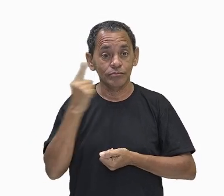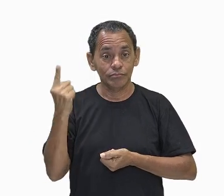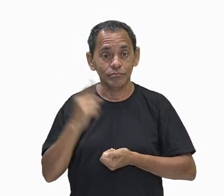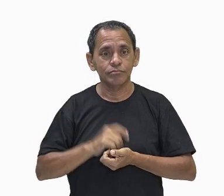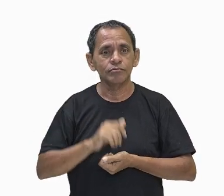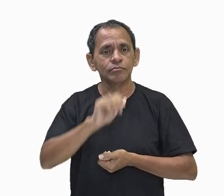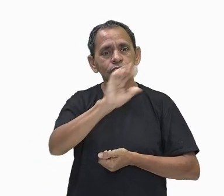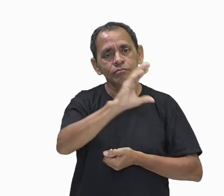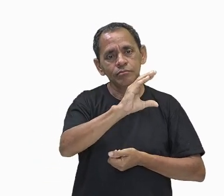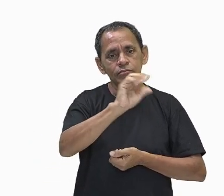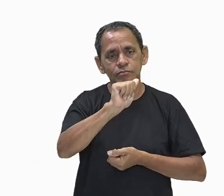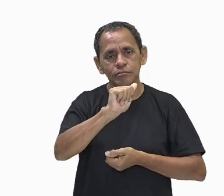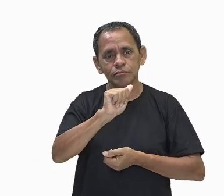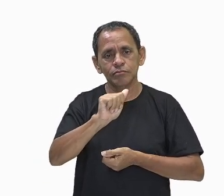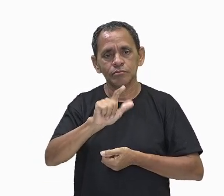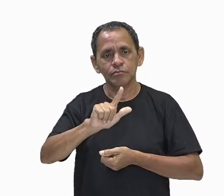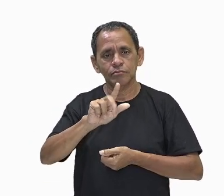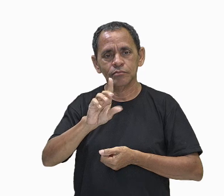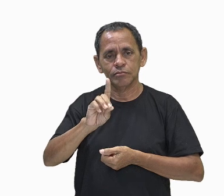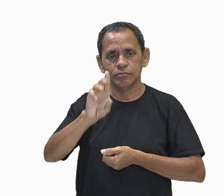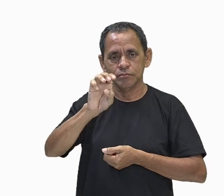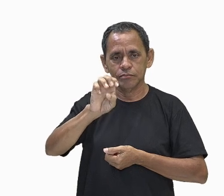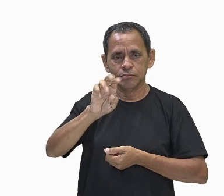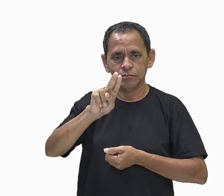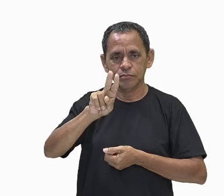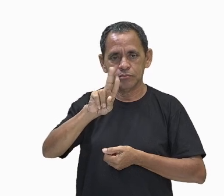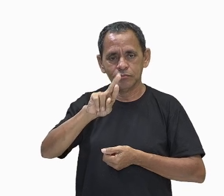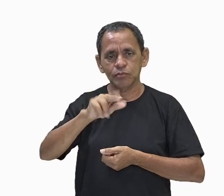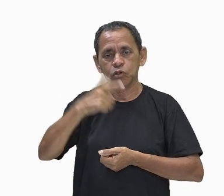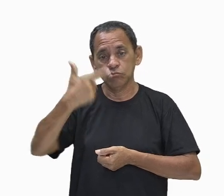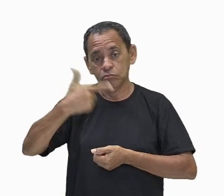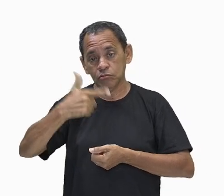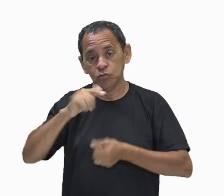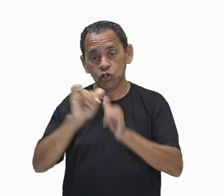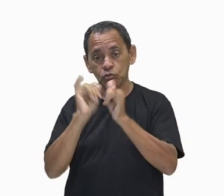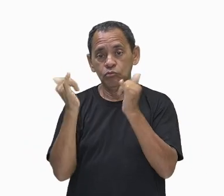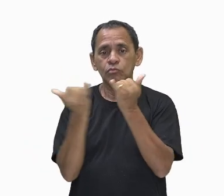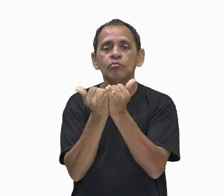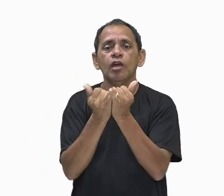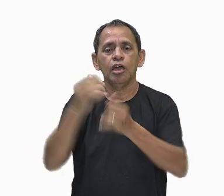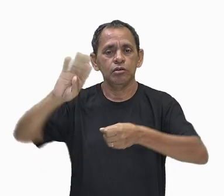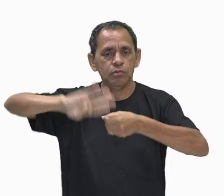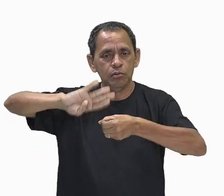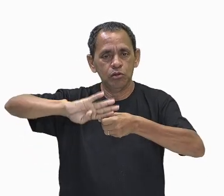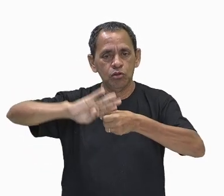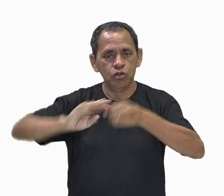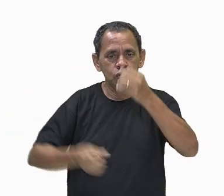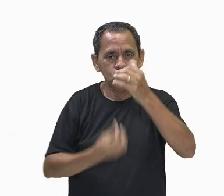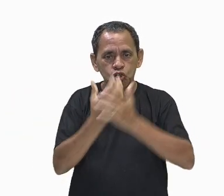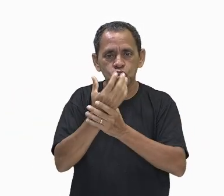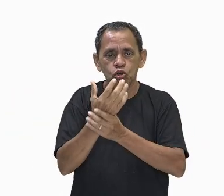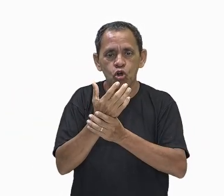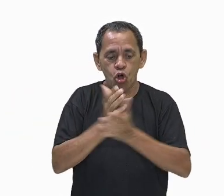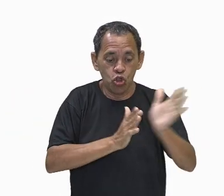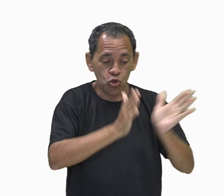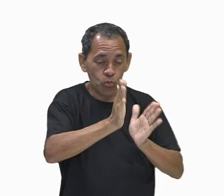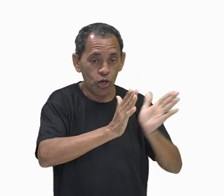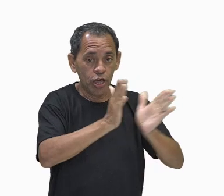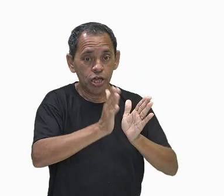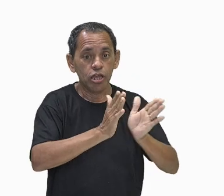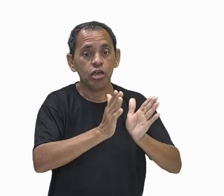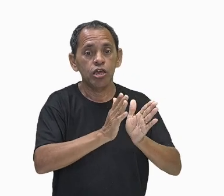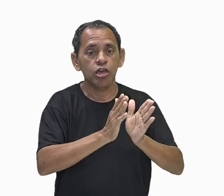aí comigo. Formaram o Segundo Império Babilônico, ou Neobabilônico, formou-se ainda durante o período